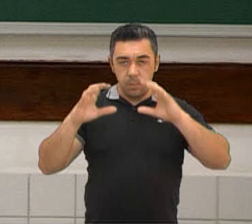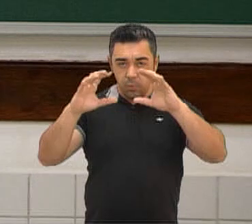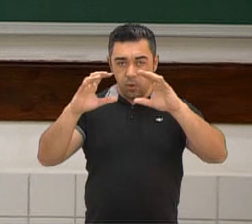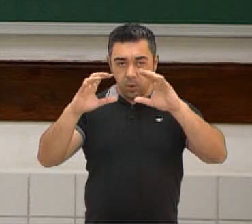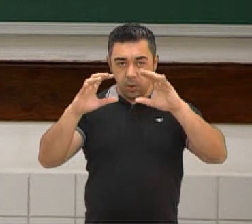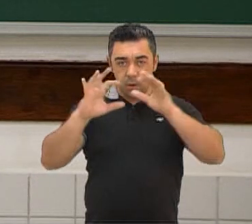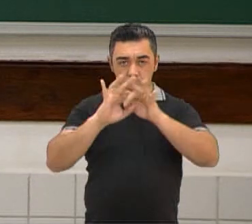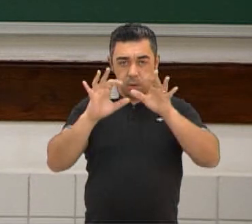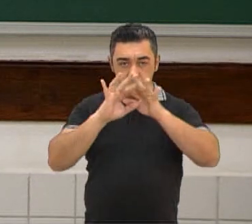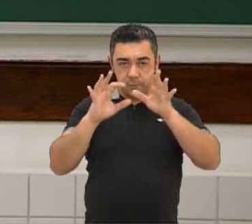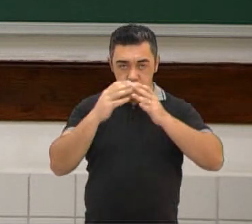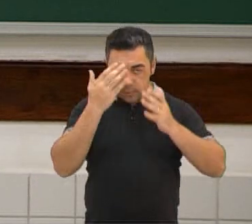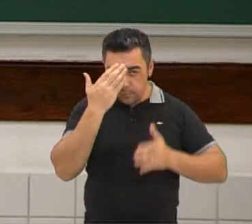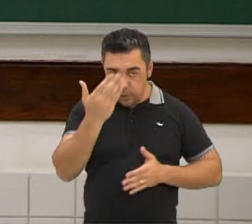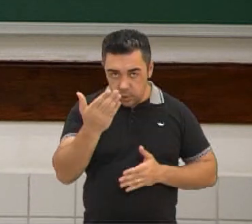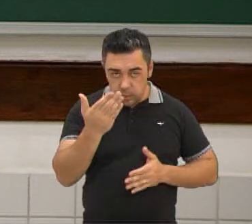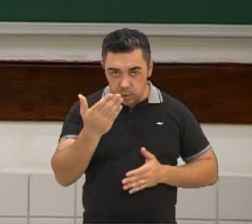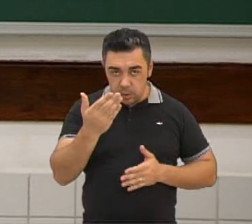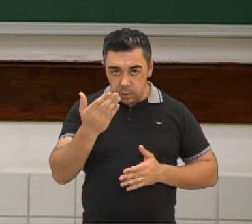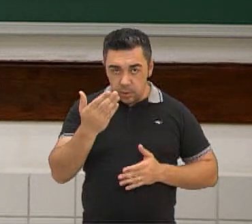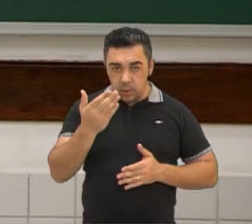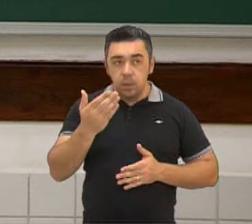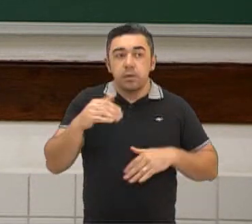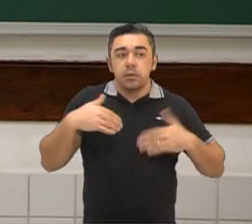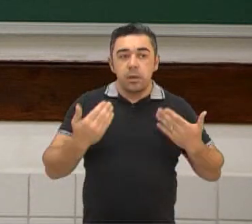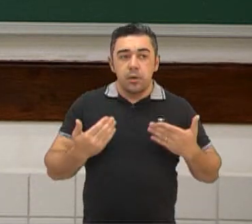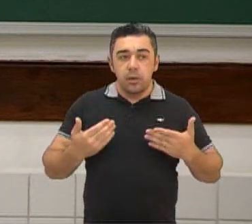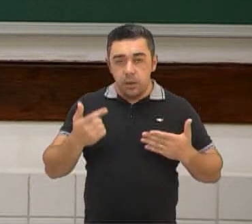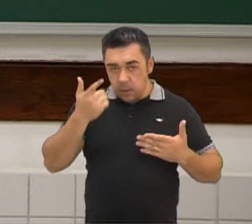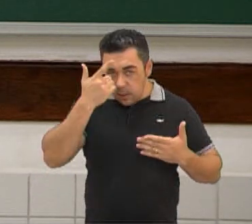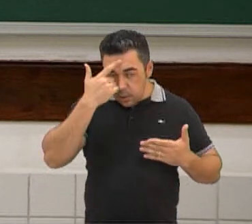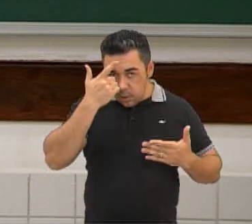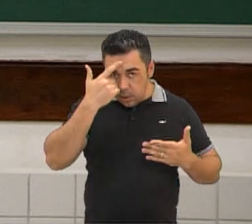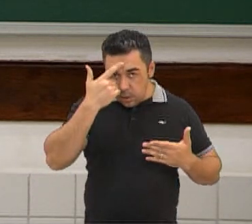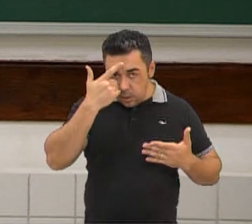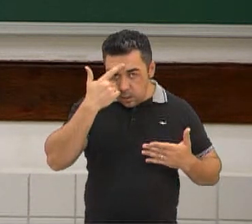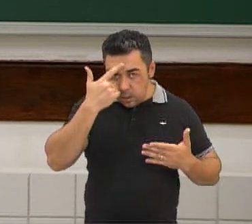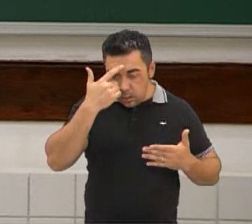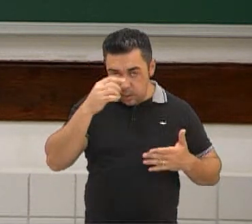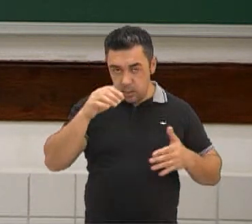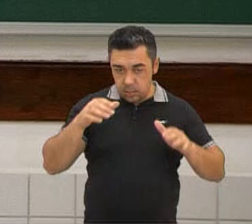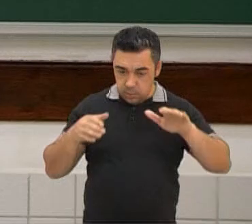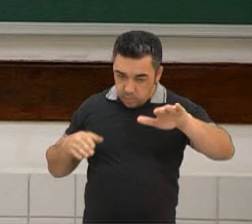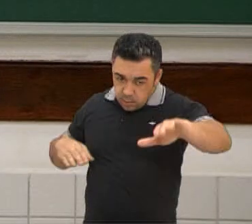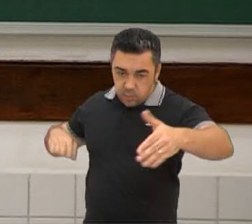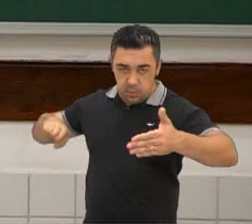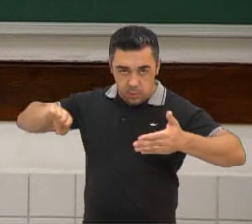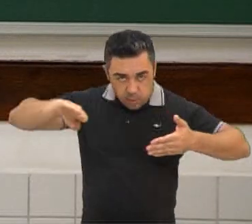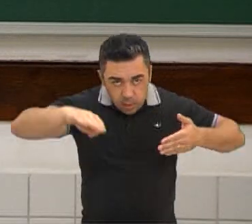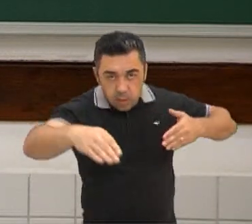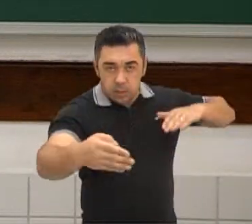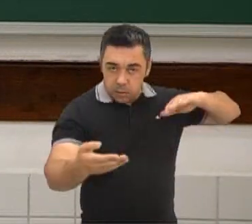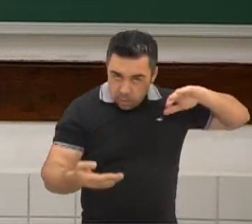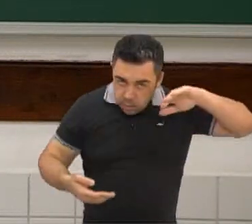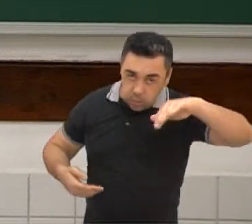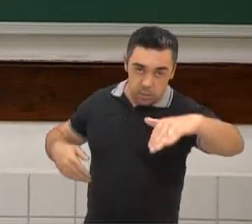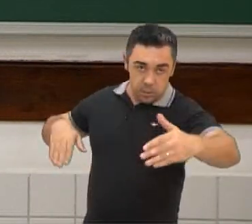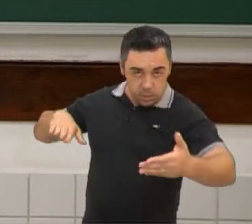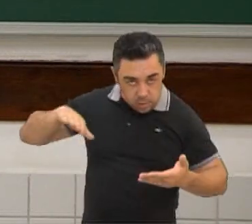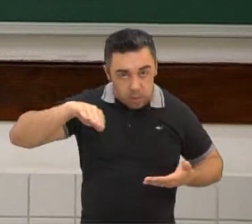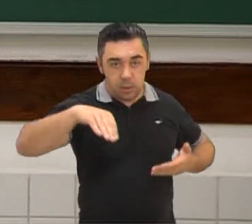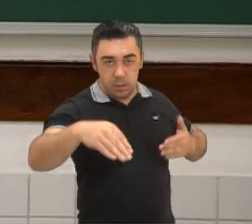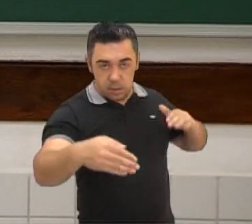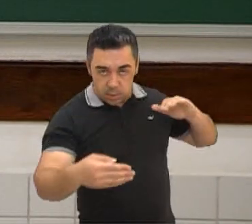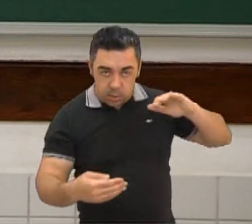bola solta na frente dele. Ele usa, então, a testa para empurrar a bola, enquanto